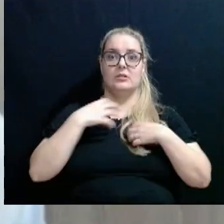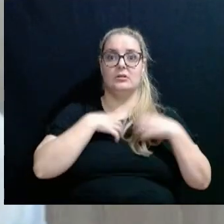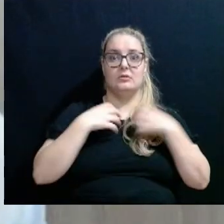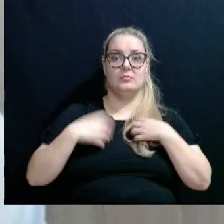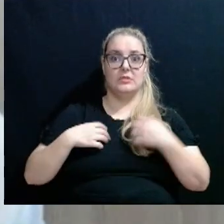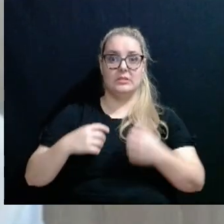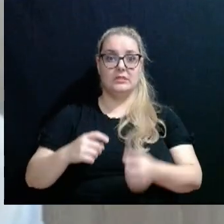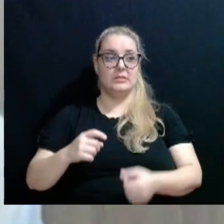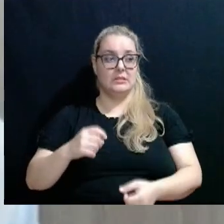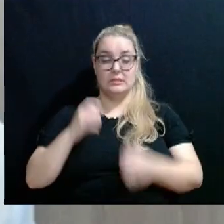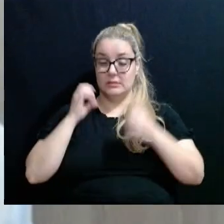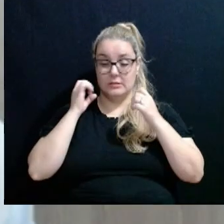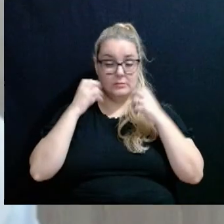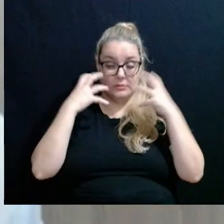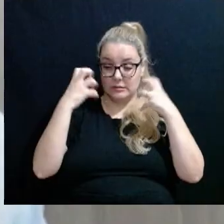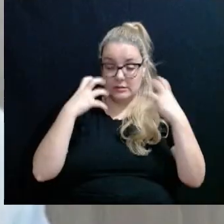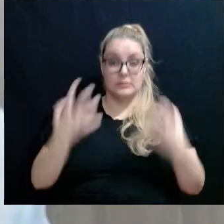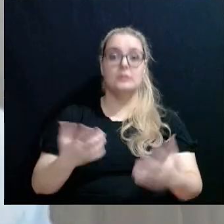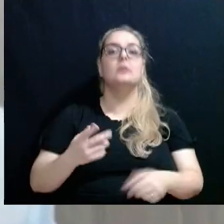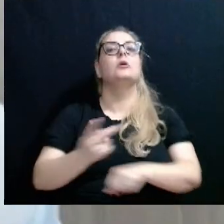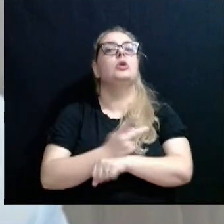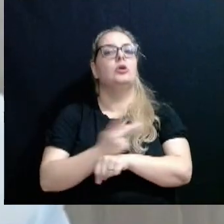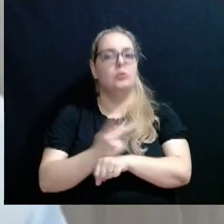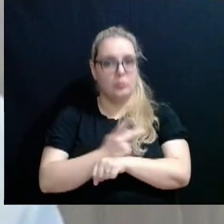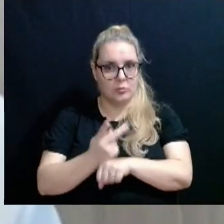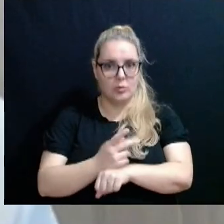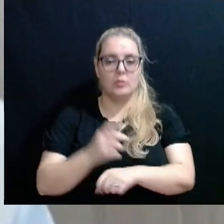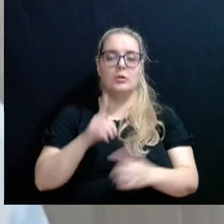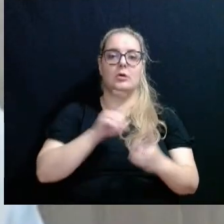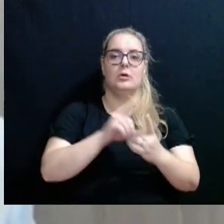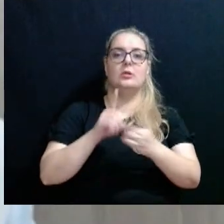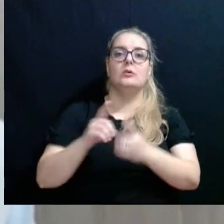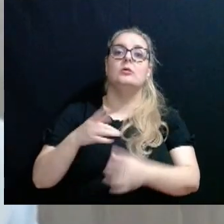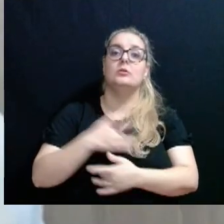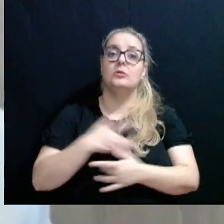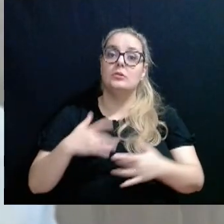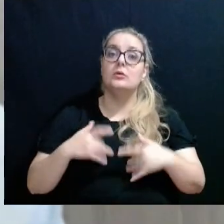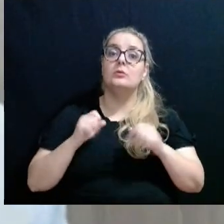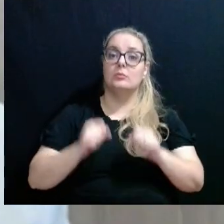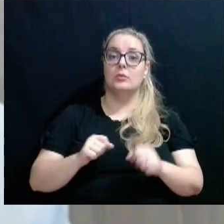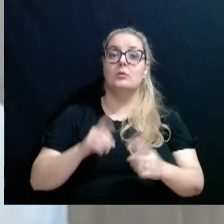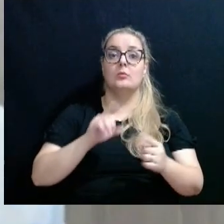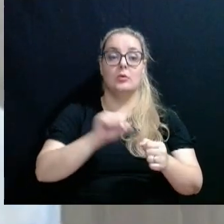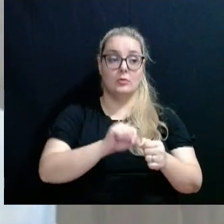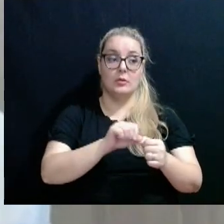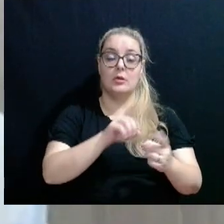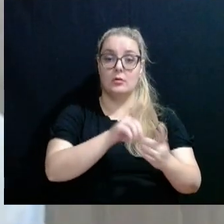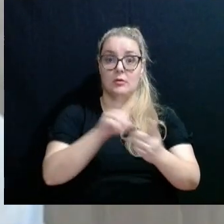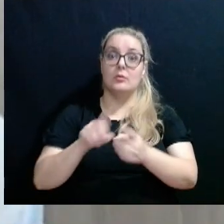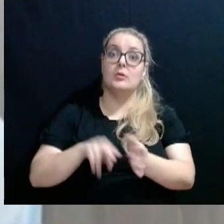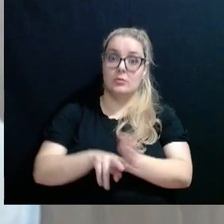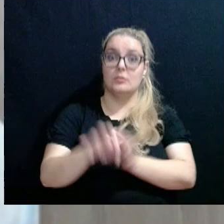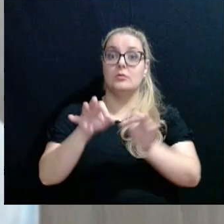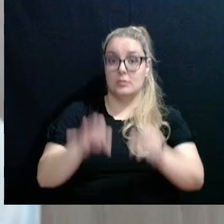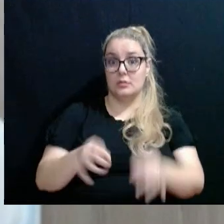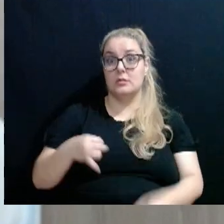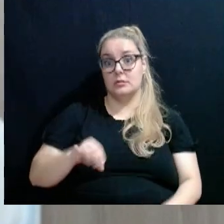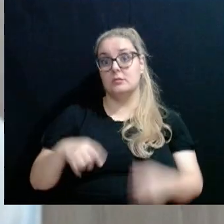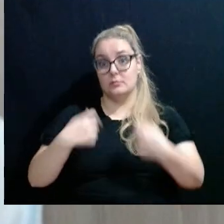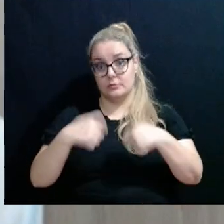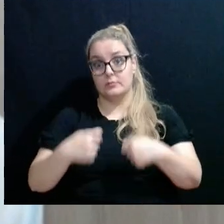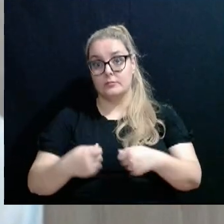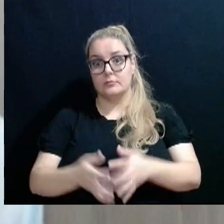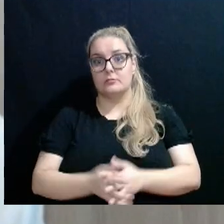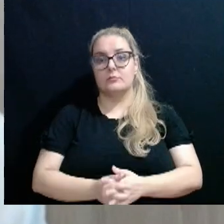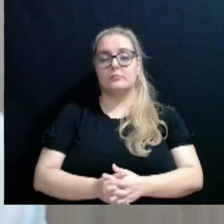vômitos, manchas pelo corpo, é importante procurar atendimento de saúde para poder ser feito o diagnóstico apropriado e,